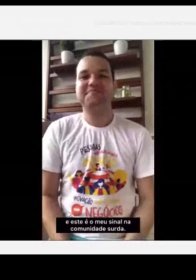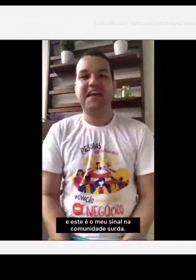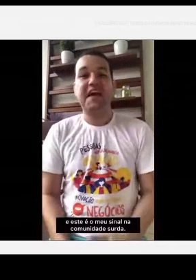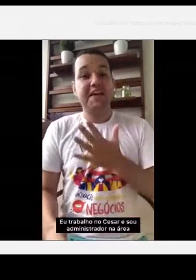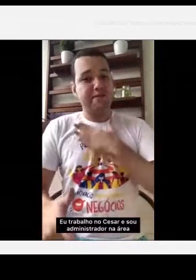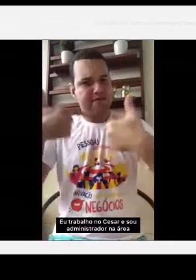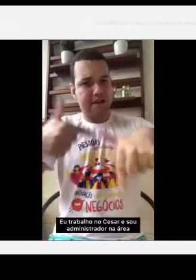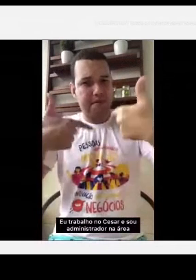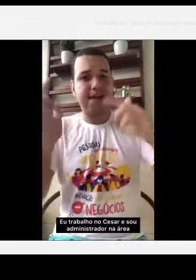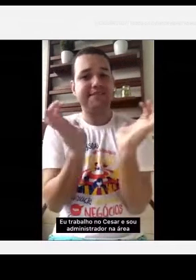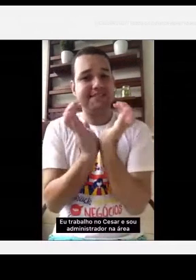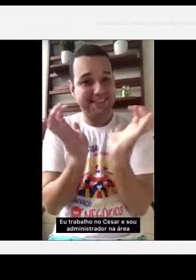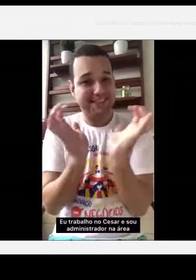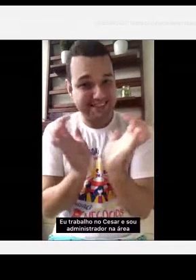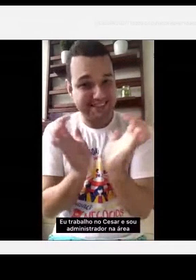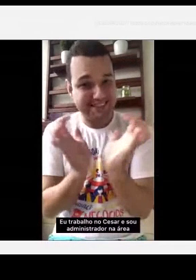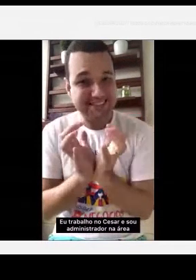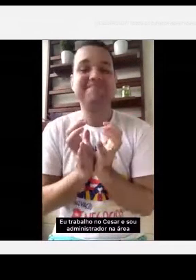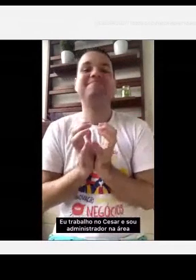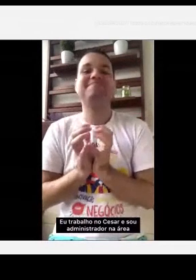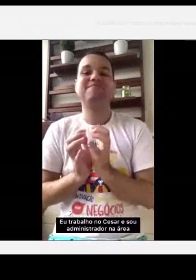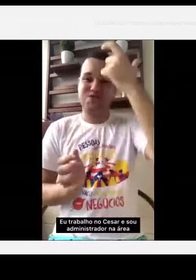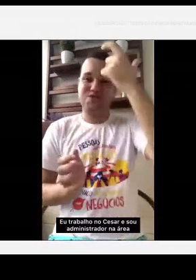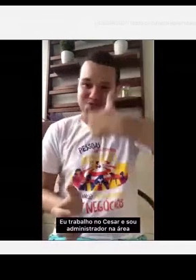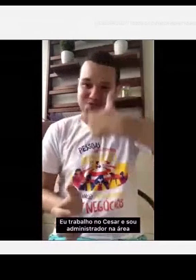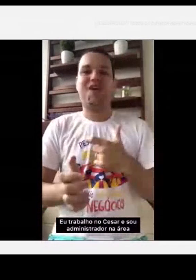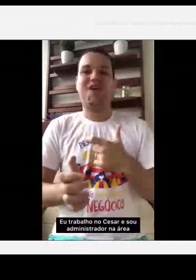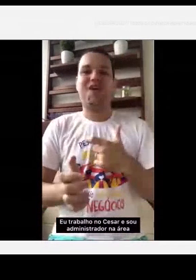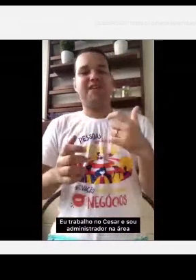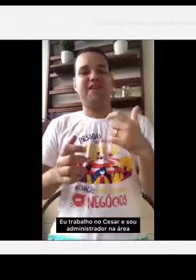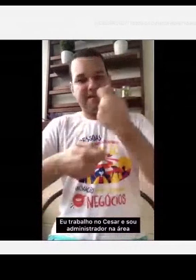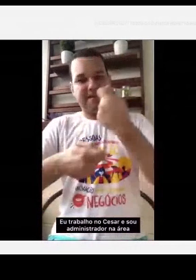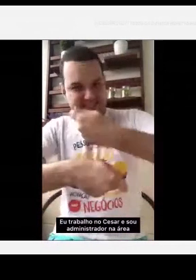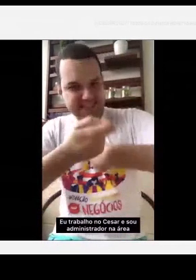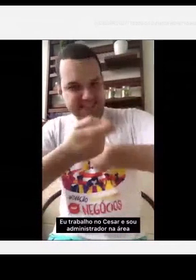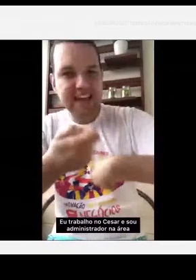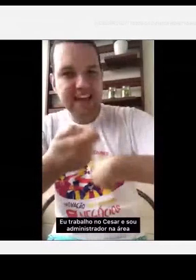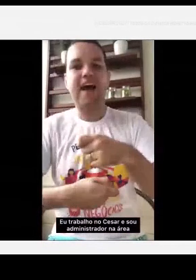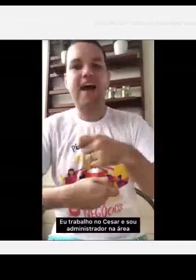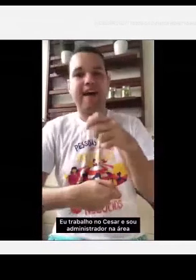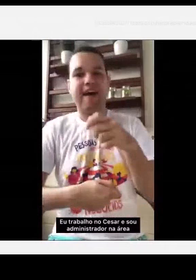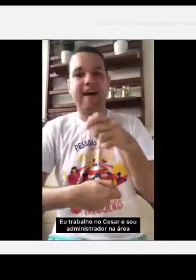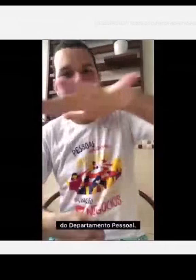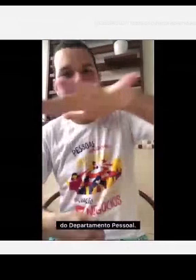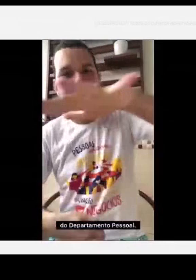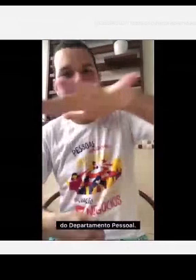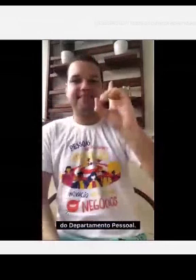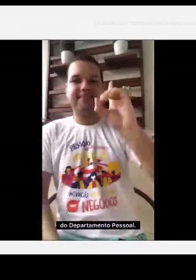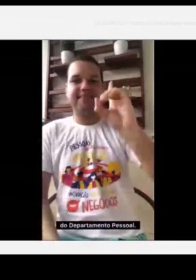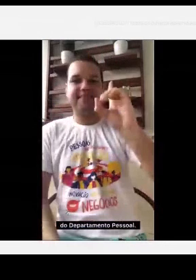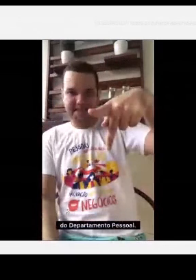surda. Eu trabalho no César e sou administrador na área do departamento